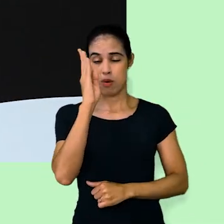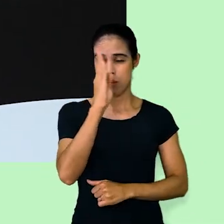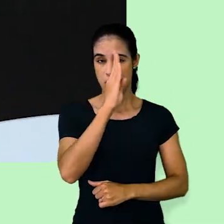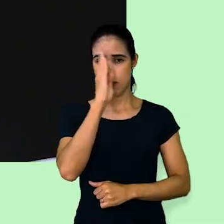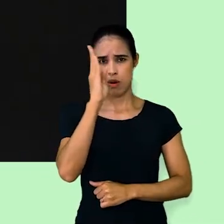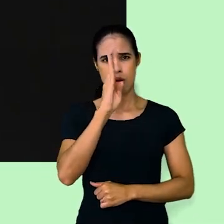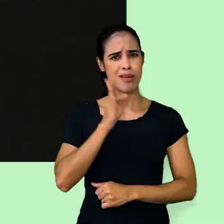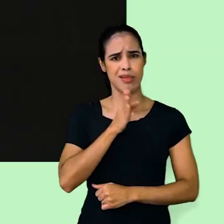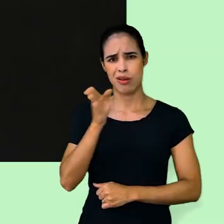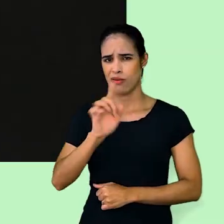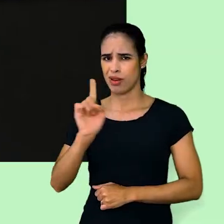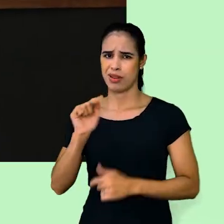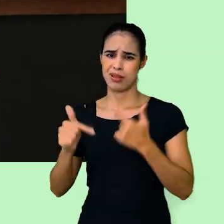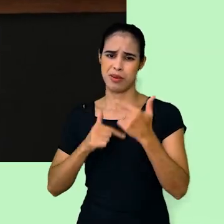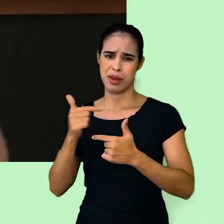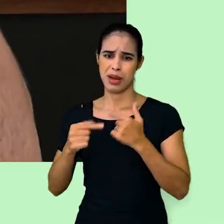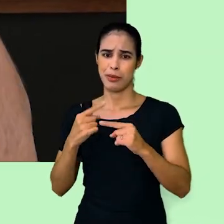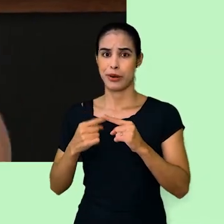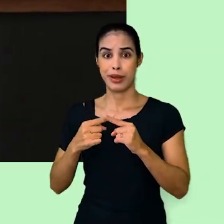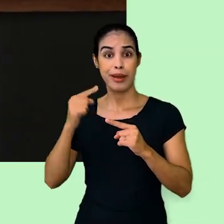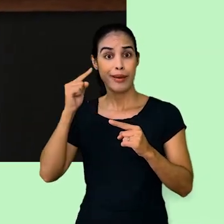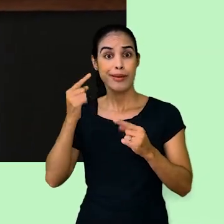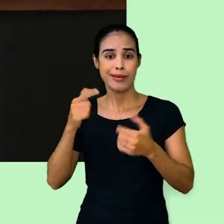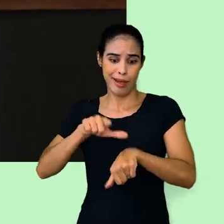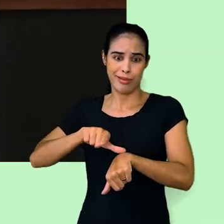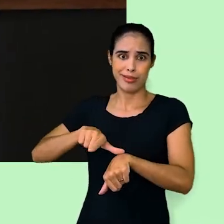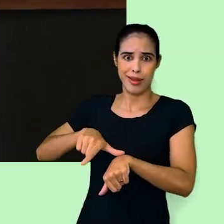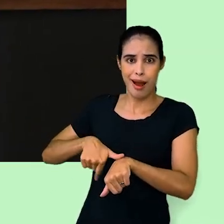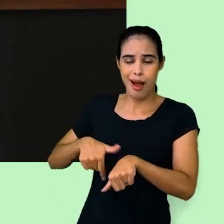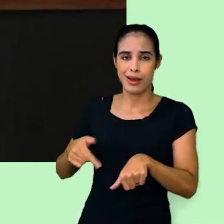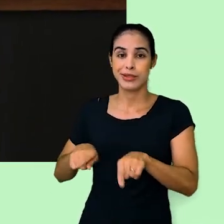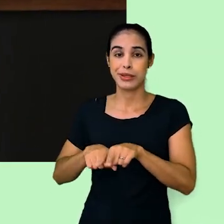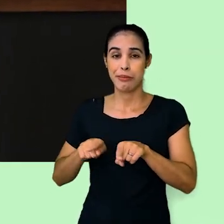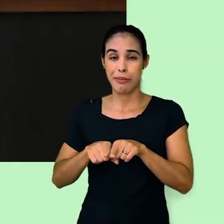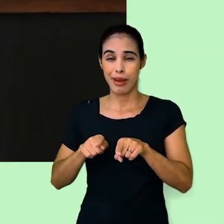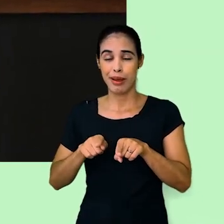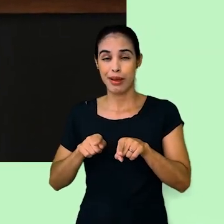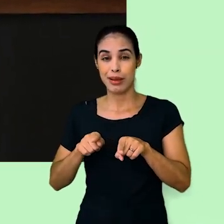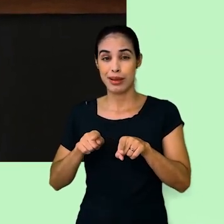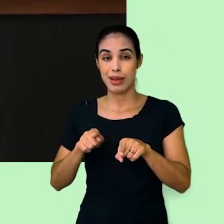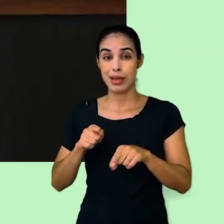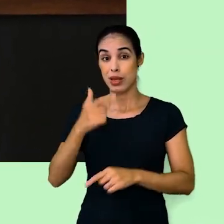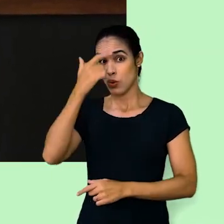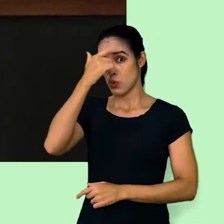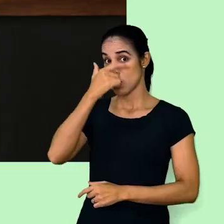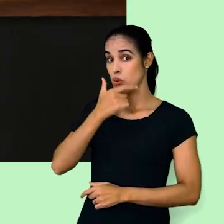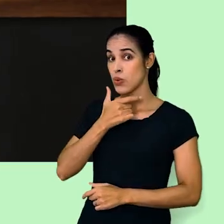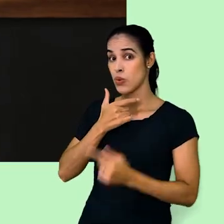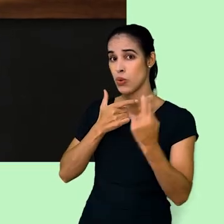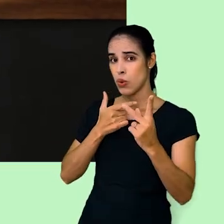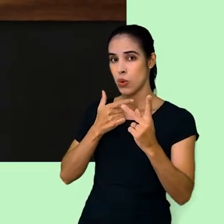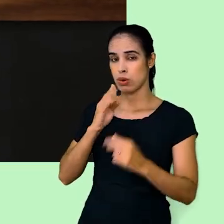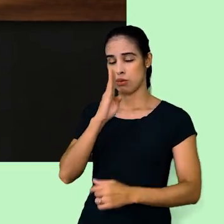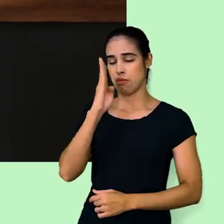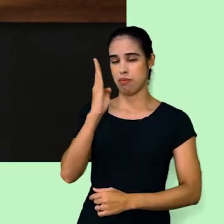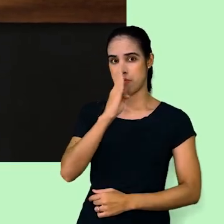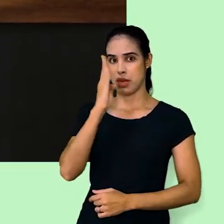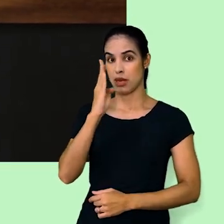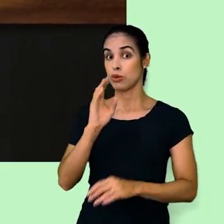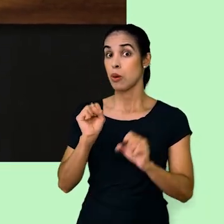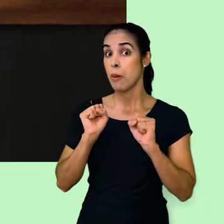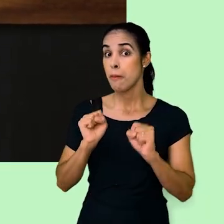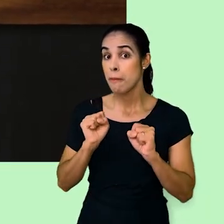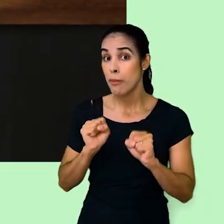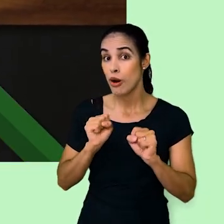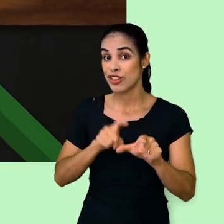atraso, improdutividade e aquela cara de quem ainda tá no bloquinho podem render advertência. E ninguém